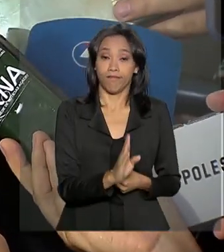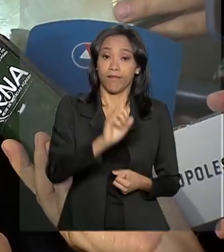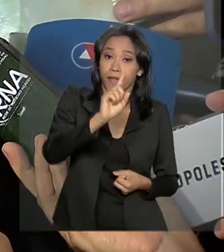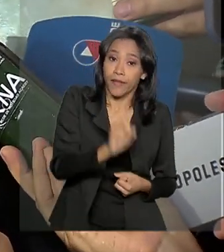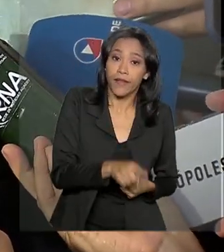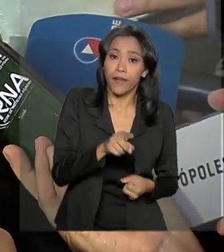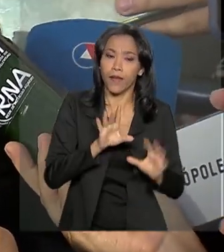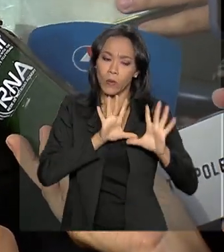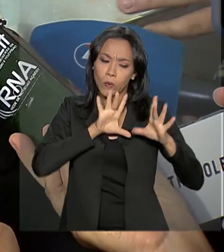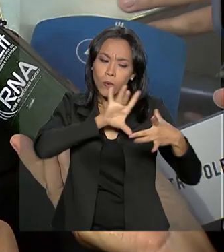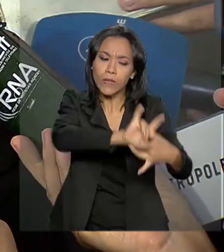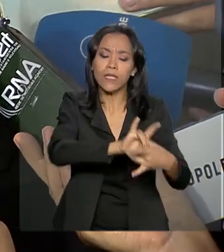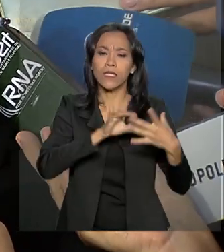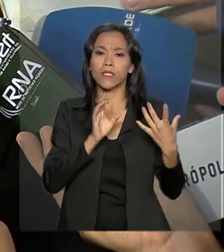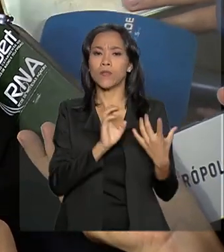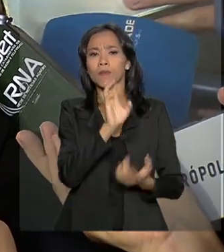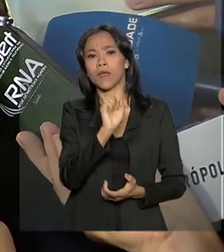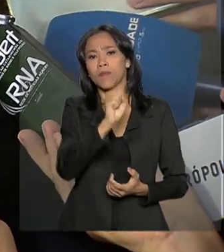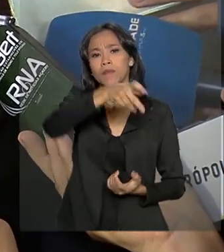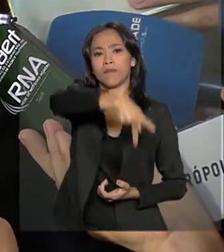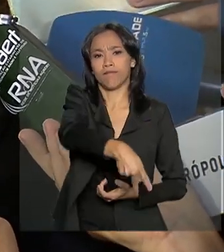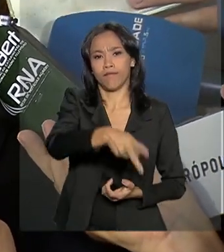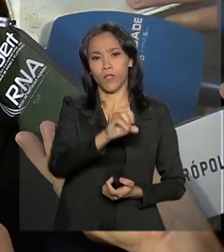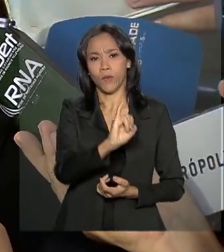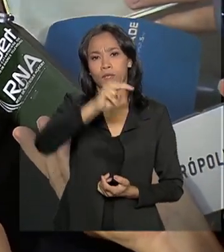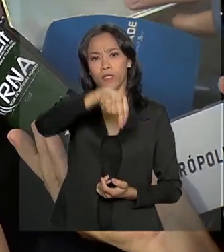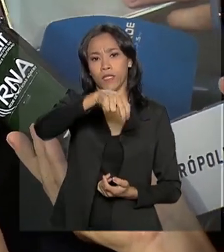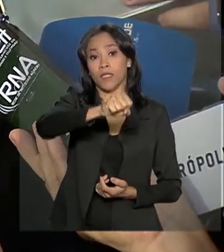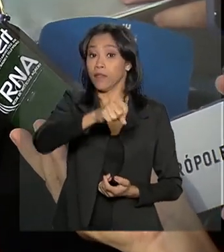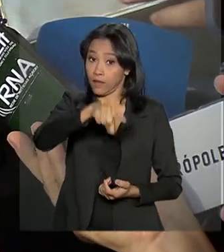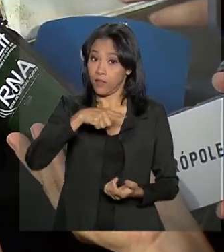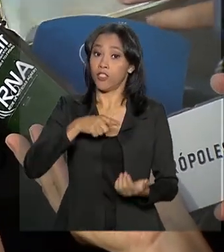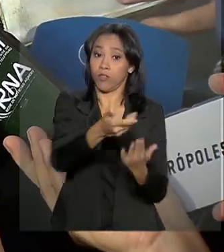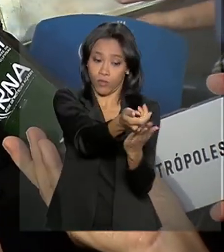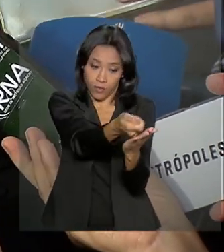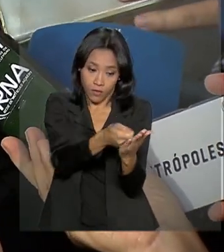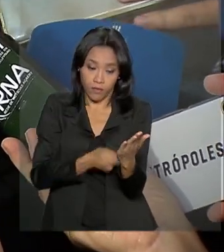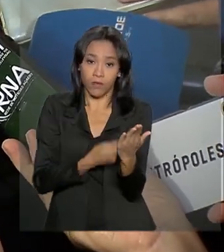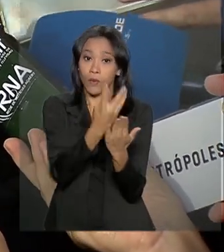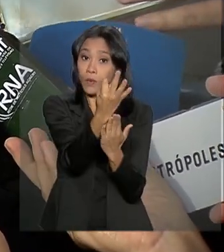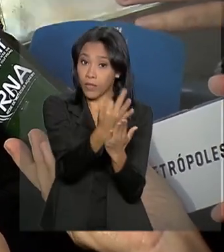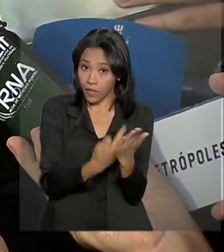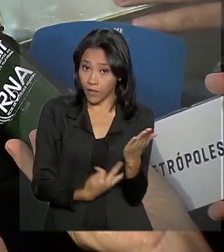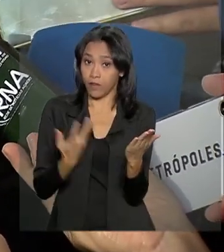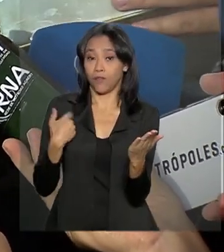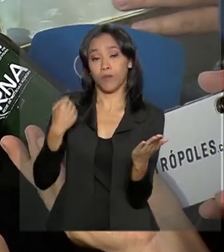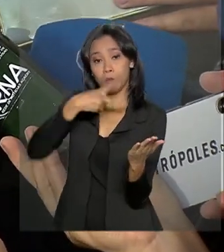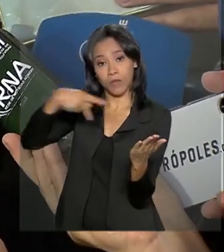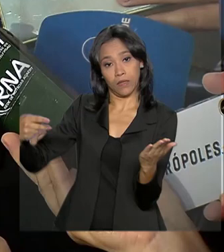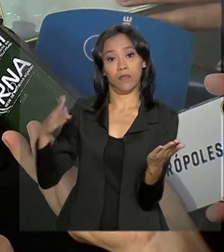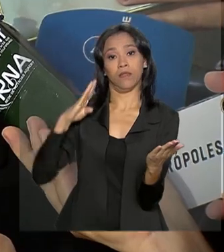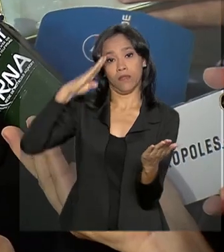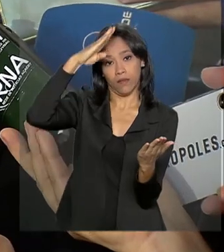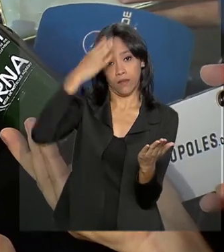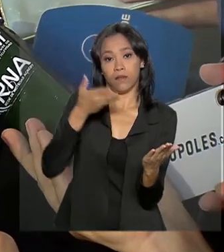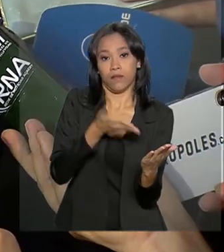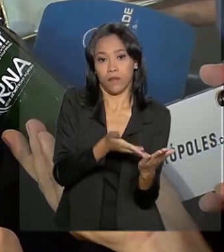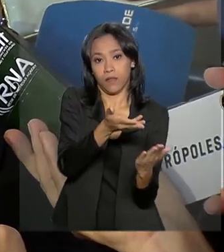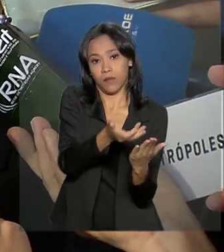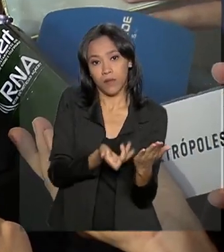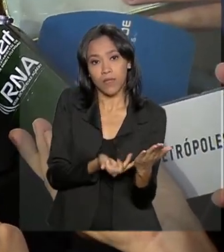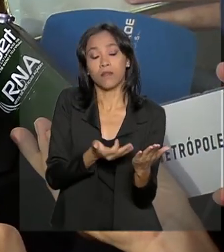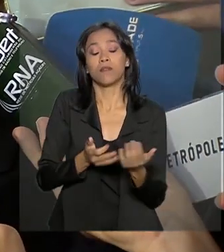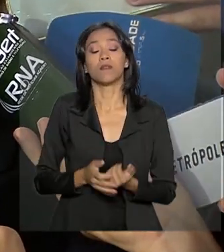Previdência Social, como estava na mensagem presidencial. Ou seja, um regime de capitalização que